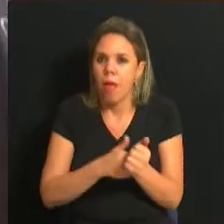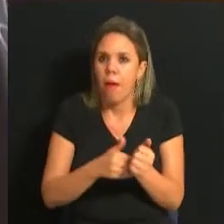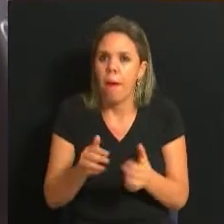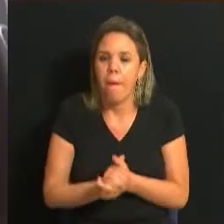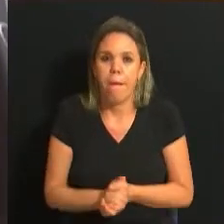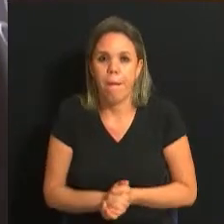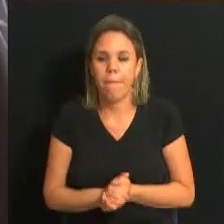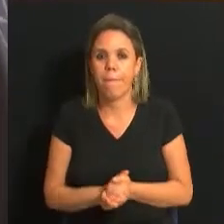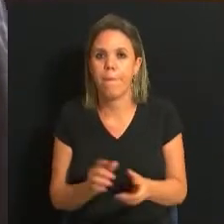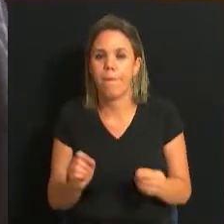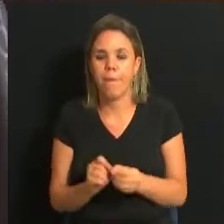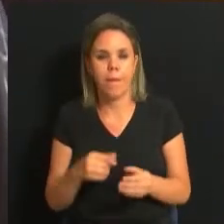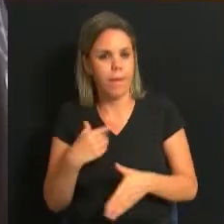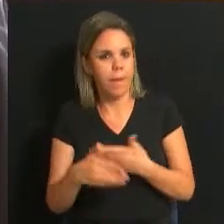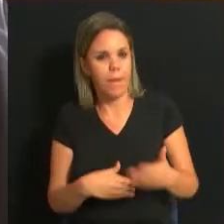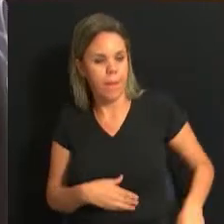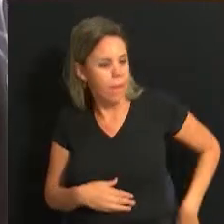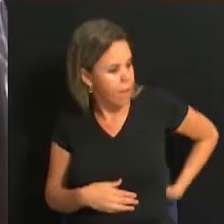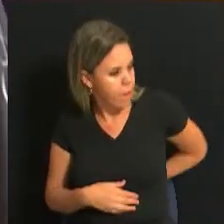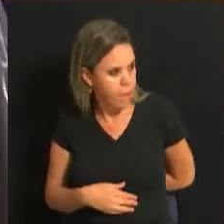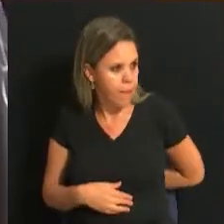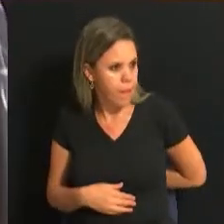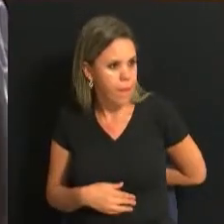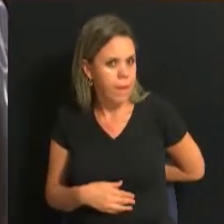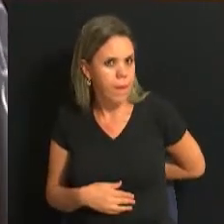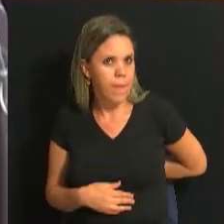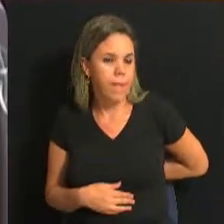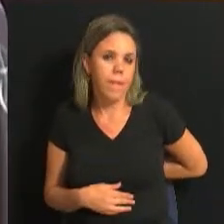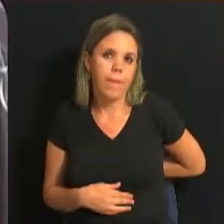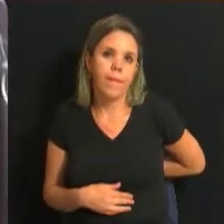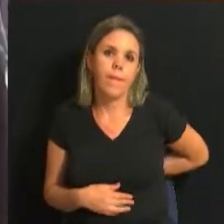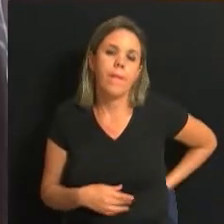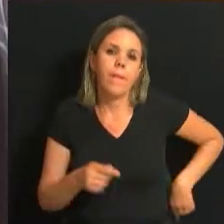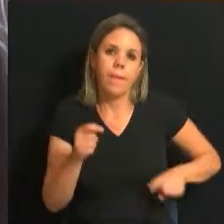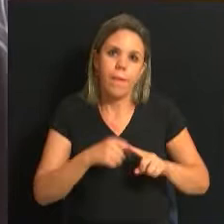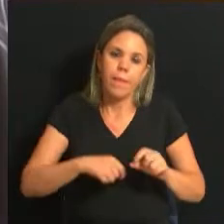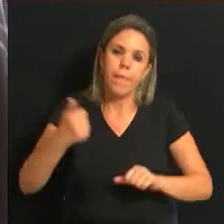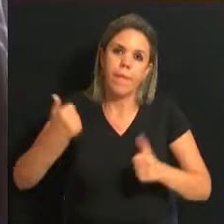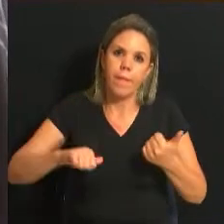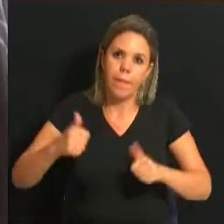fazendo diariamente, mensalmente essas avaliações, esse acompanhamento com eles